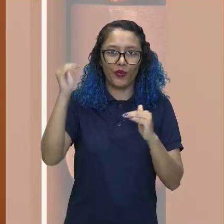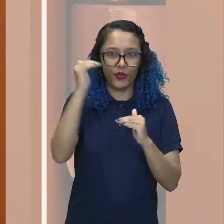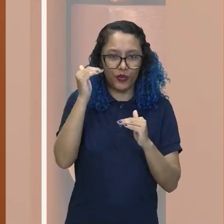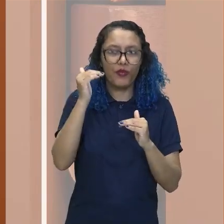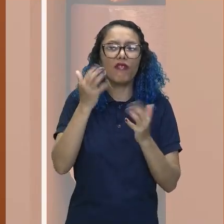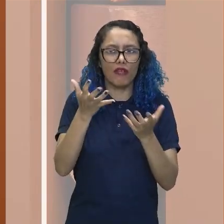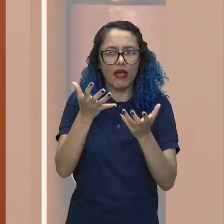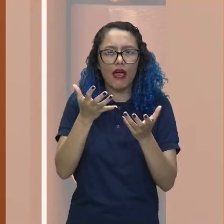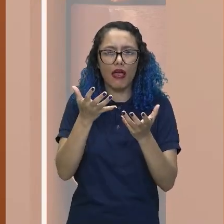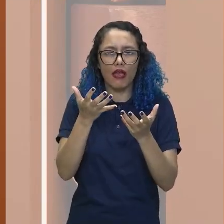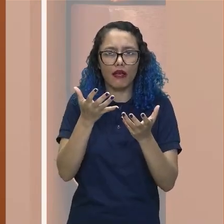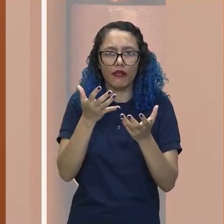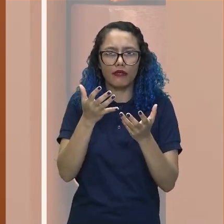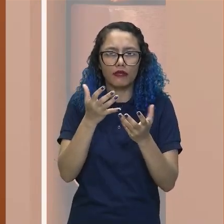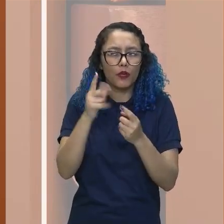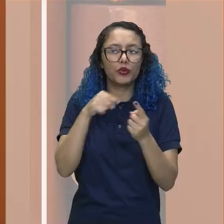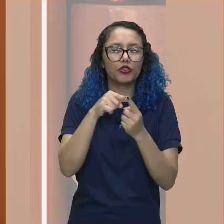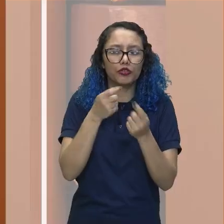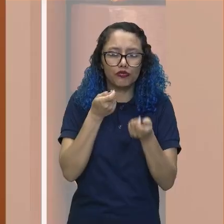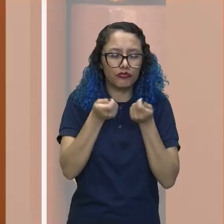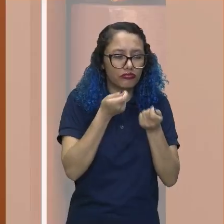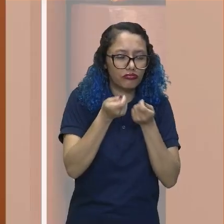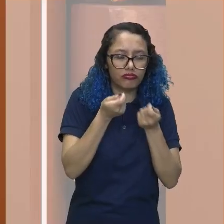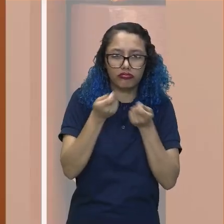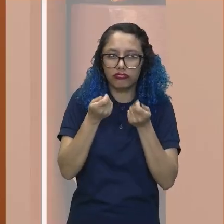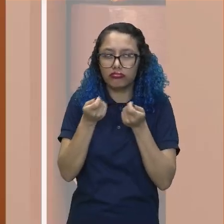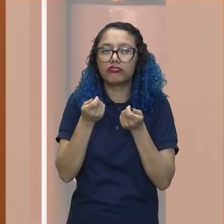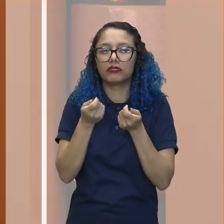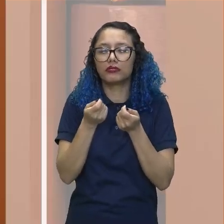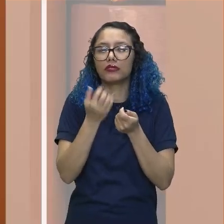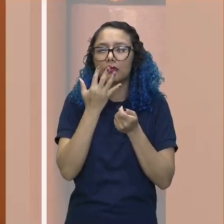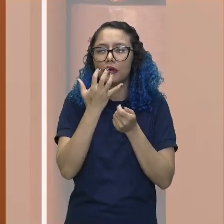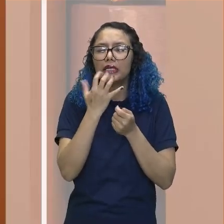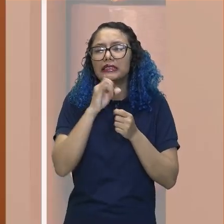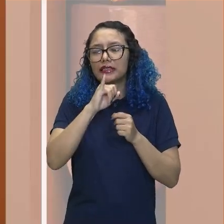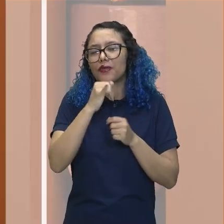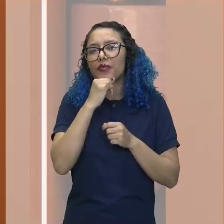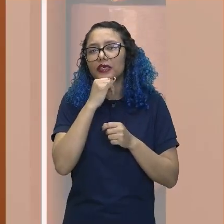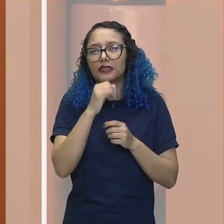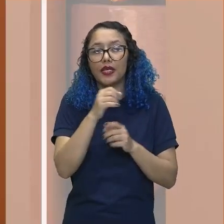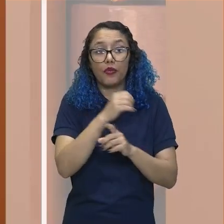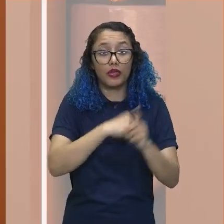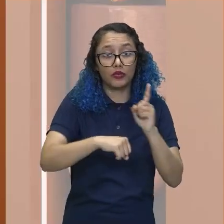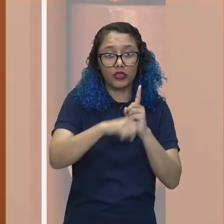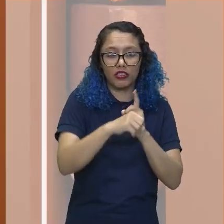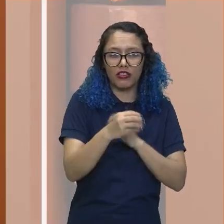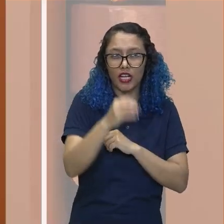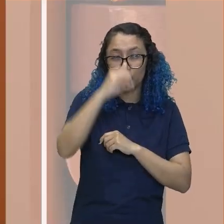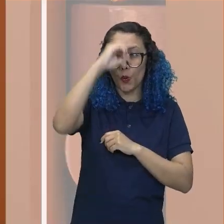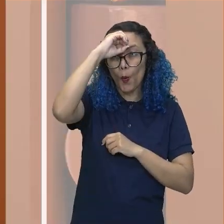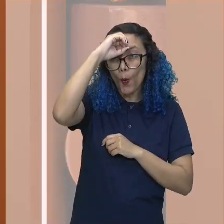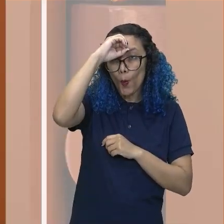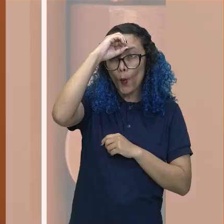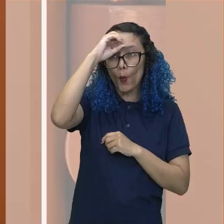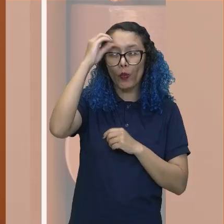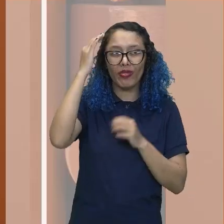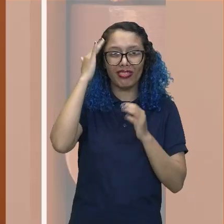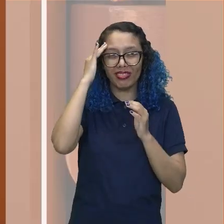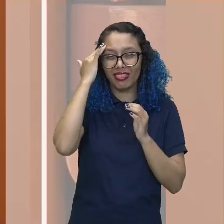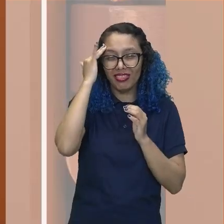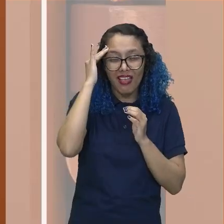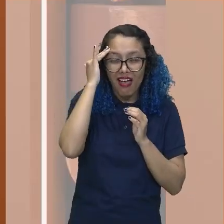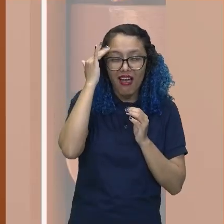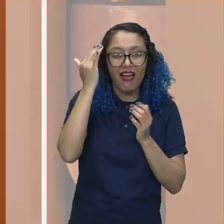nesse sentido, o que Nietzsche falava? Quanto mais ignorante for a massa, quanto mais ignorante,